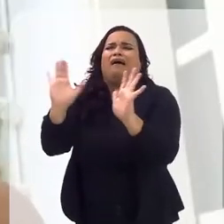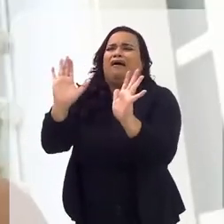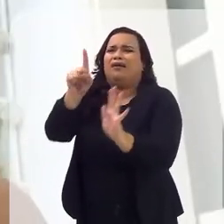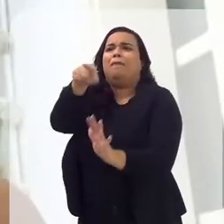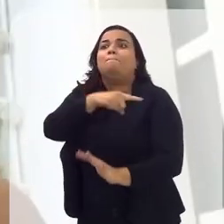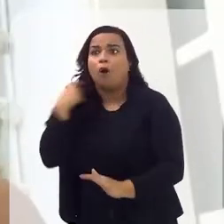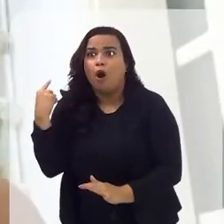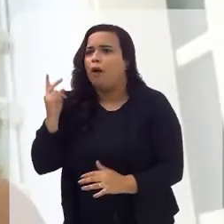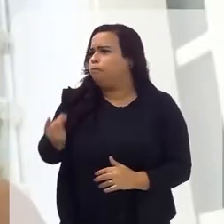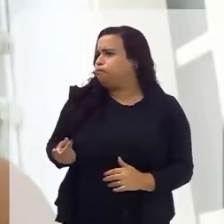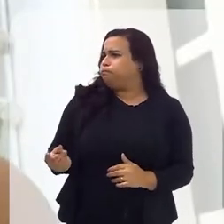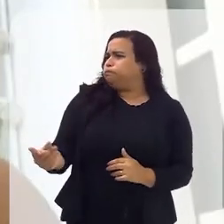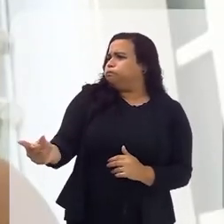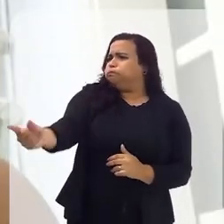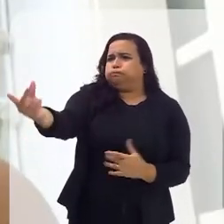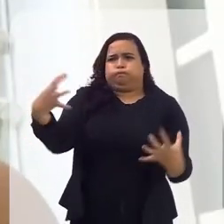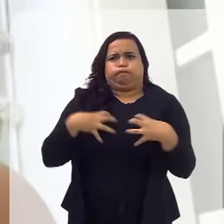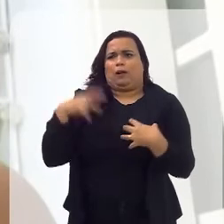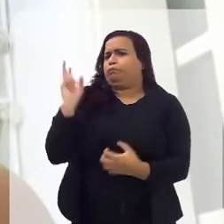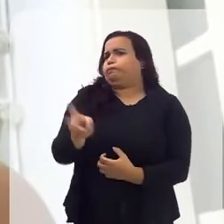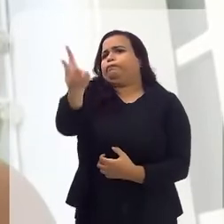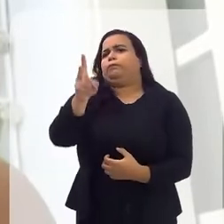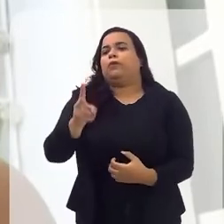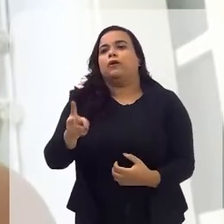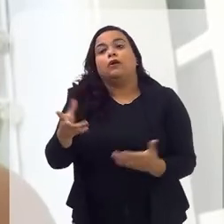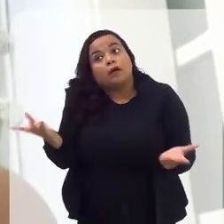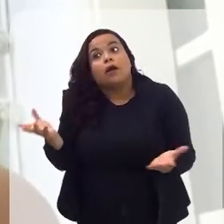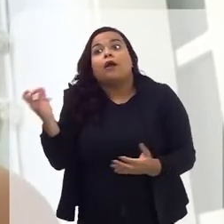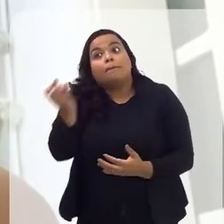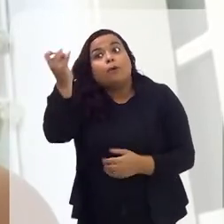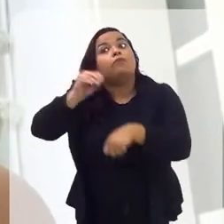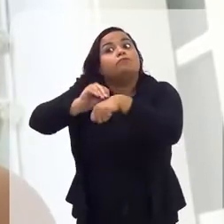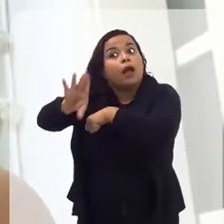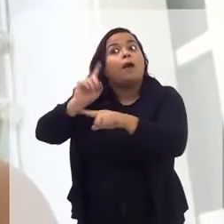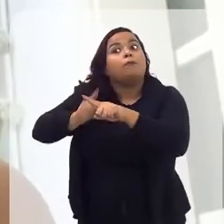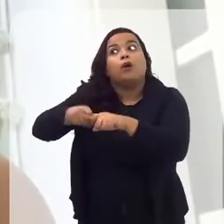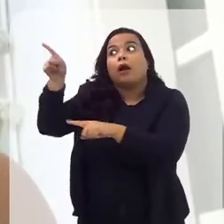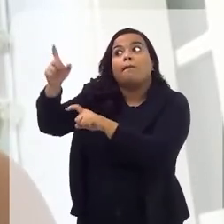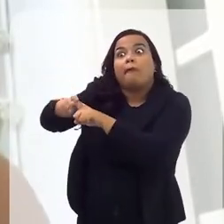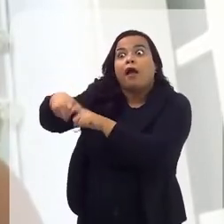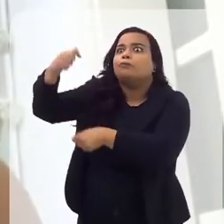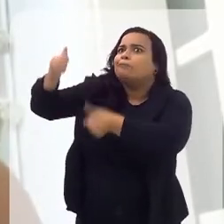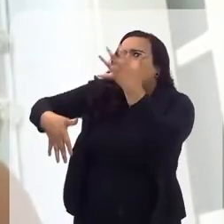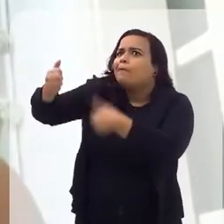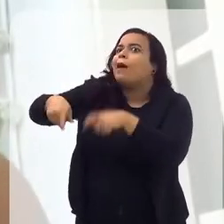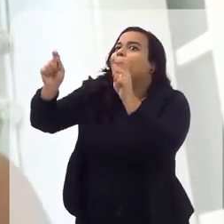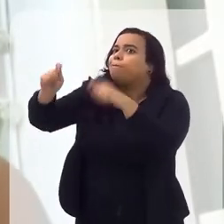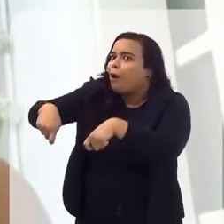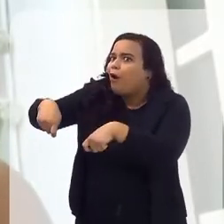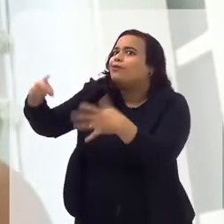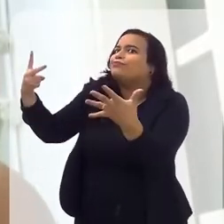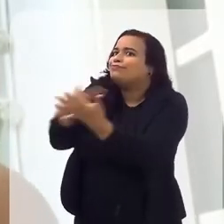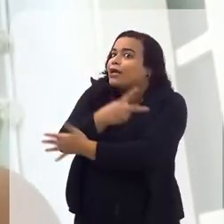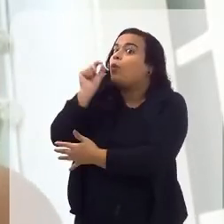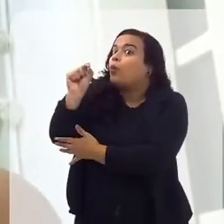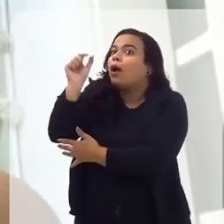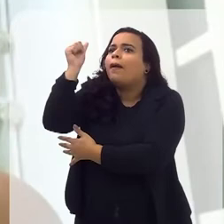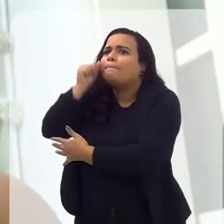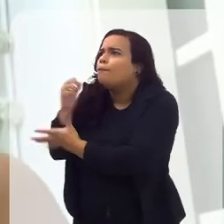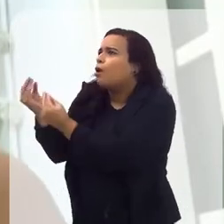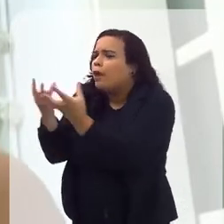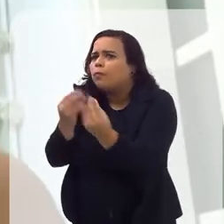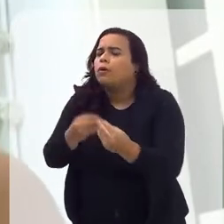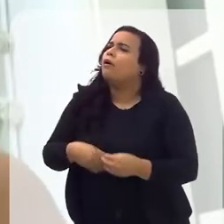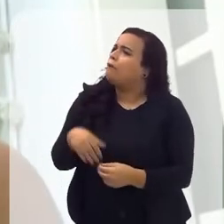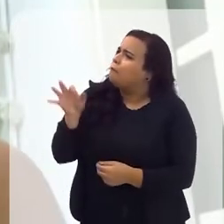vai ficar intacta. Então, isso também é muito importante ser dito, porque esse discurso médico é um discurso que, para